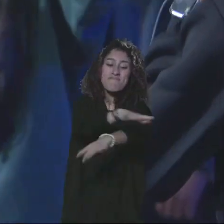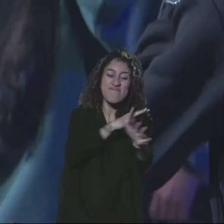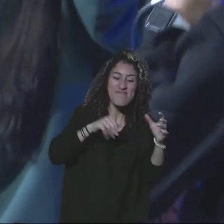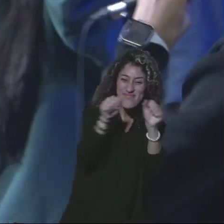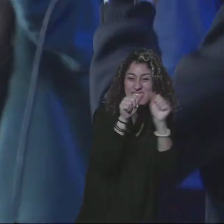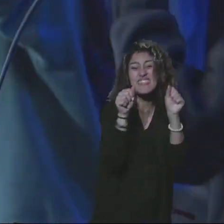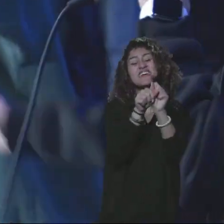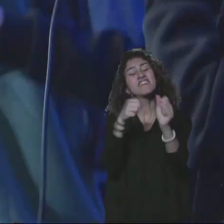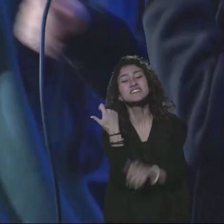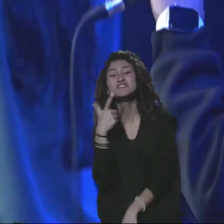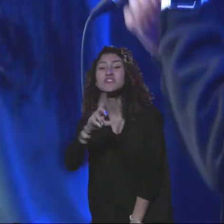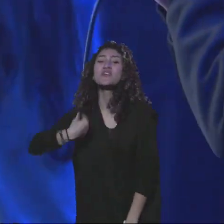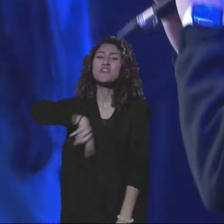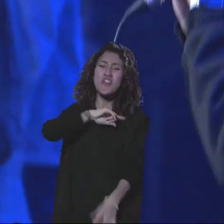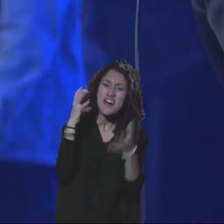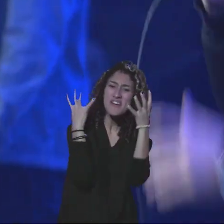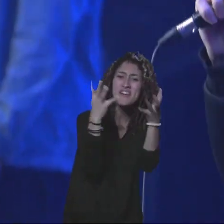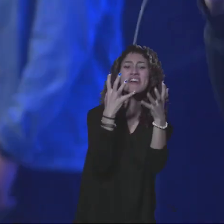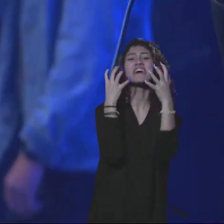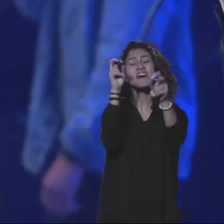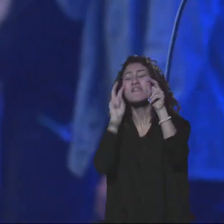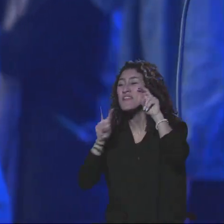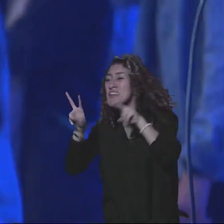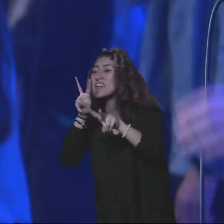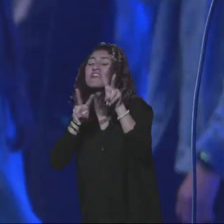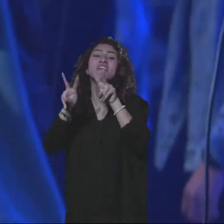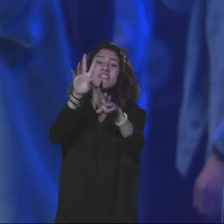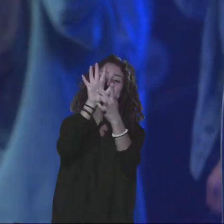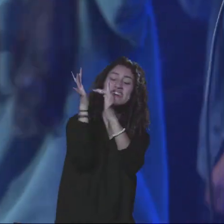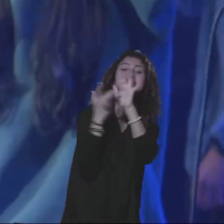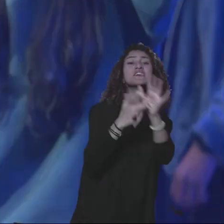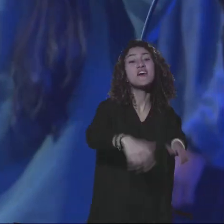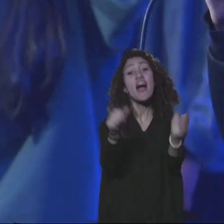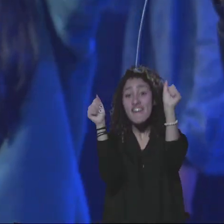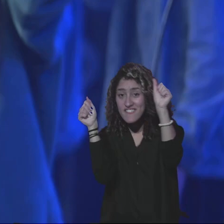novo, nós queremos ver, Jesus. Faz de novo, Jesus.